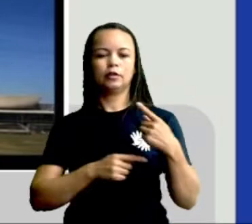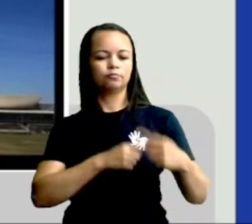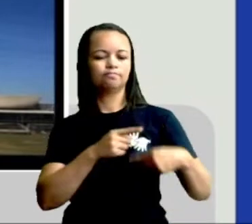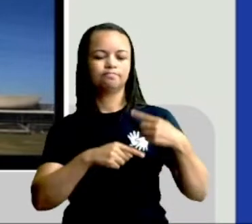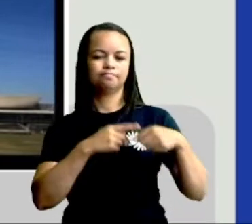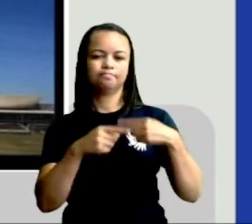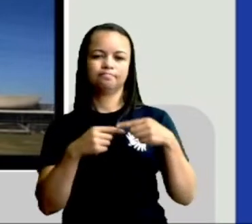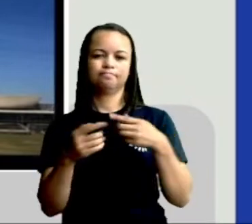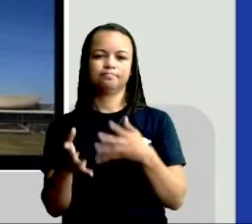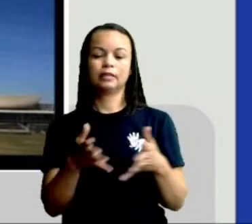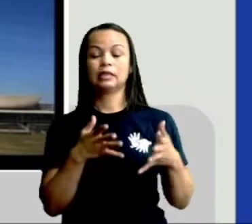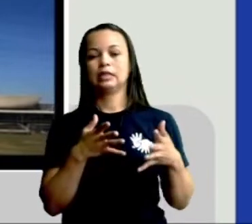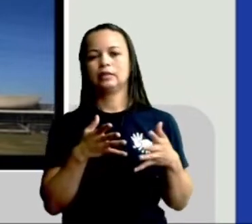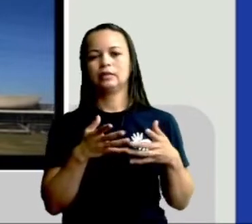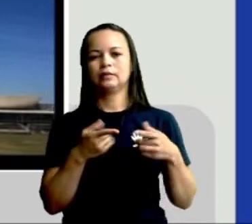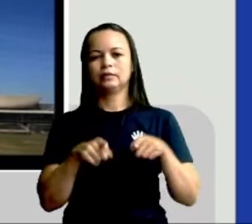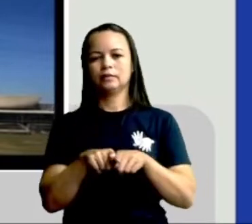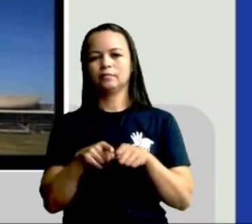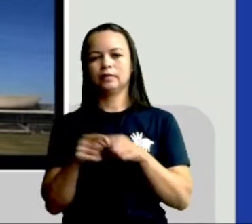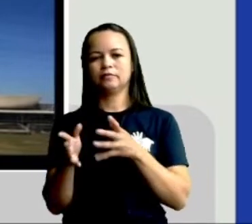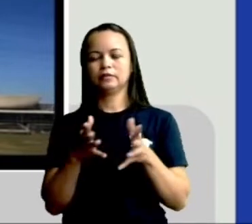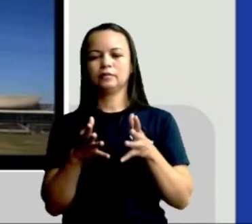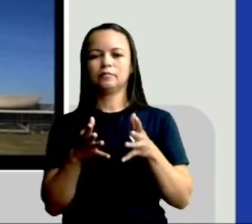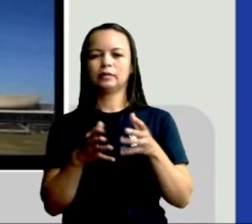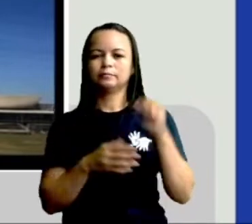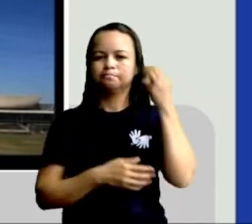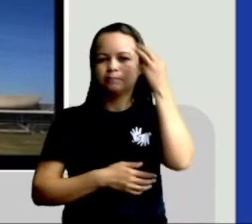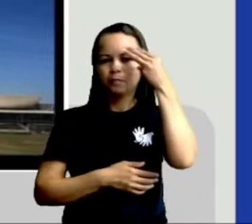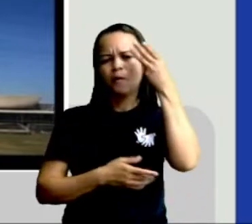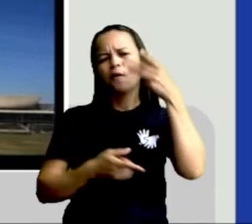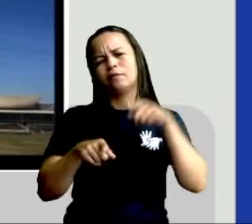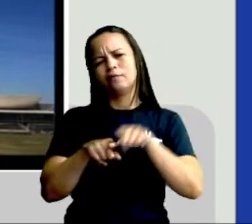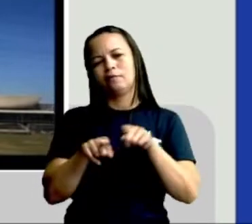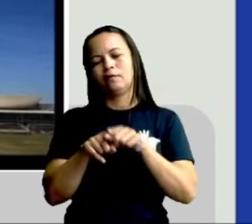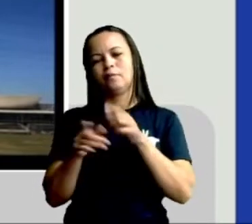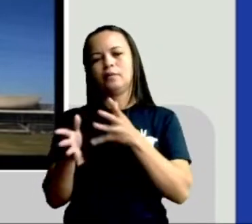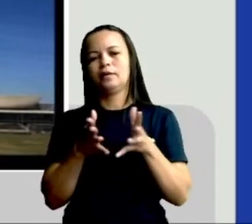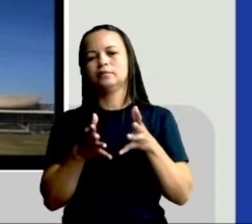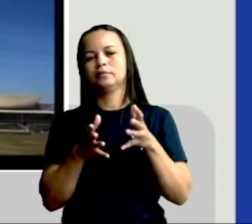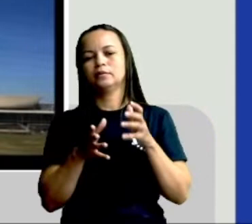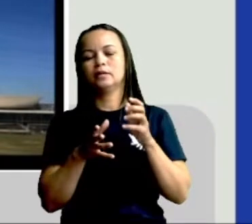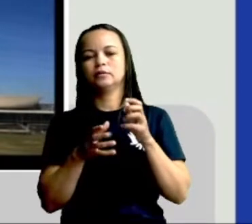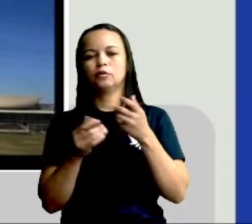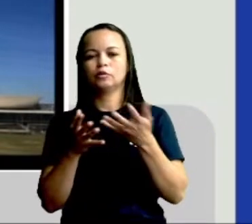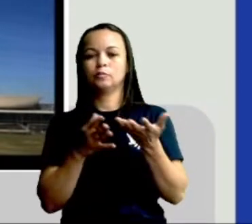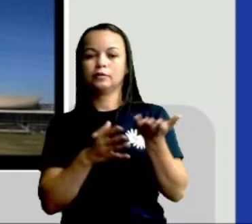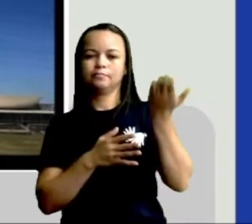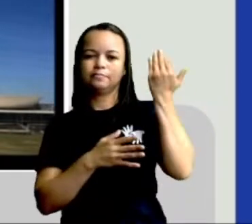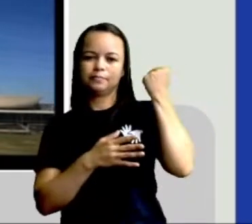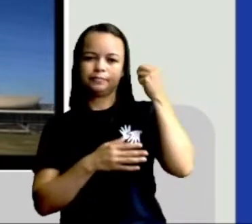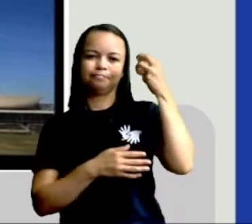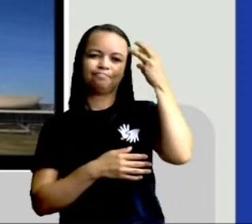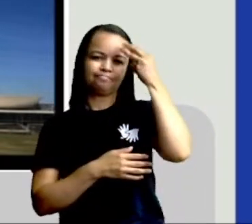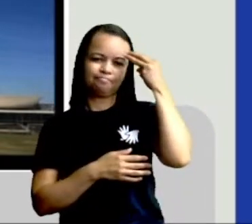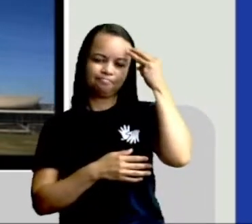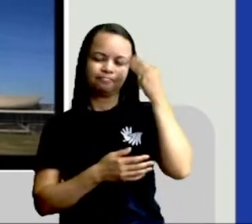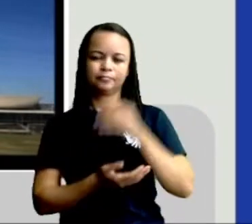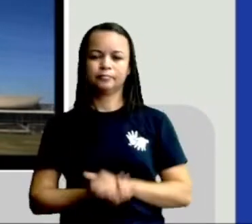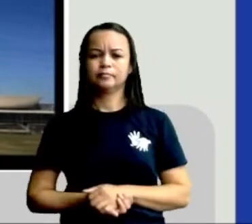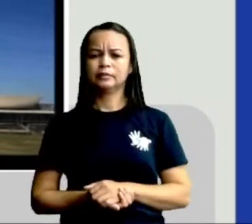herança ou seja ela também vai fazer parte da nossa memória sendo uma espécie de memória do passado